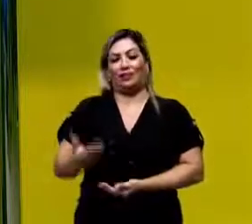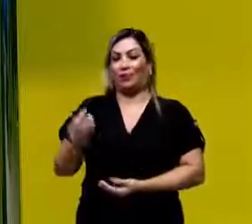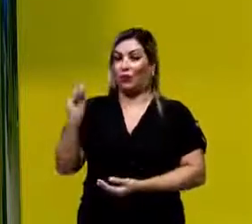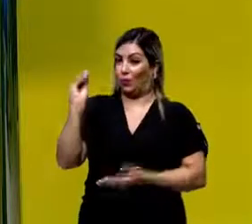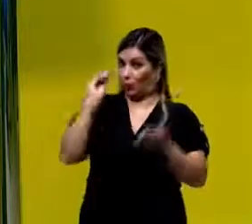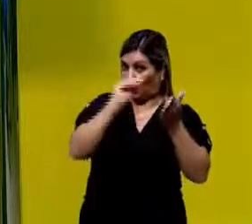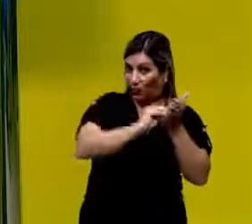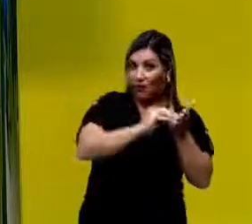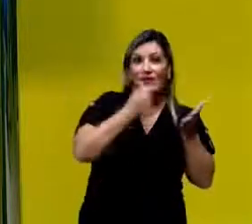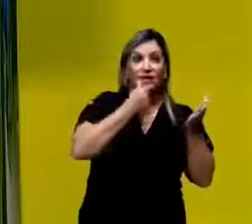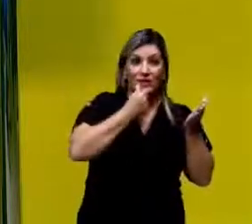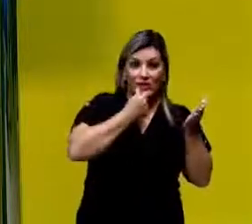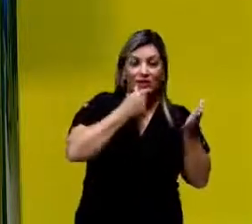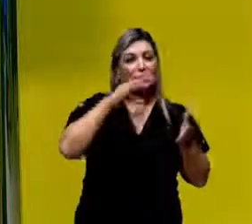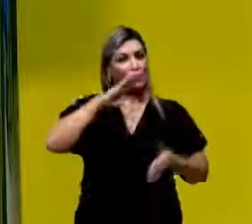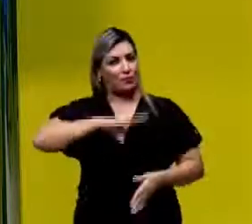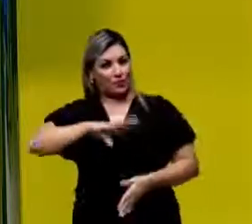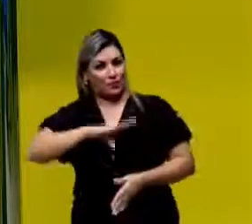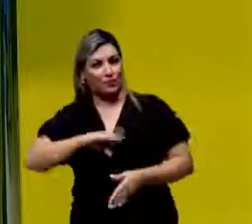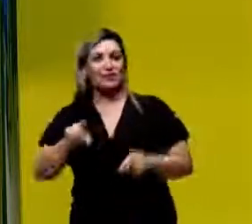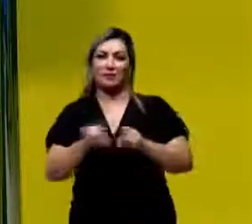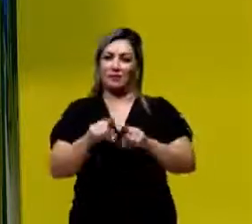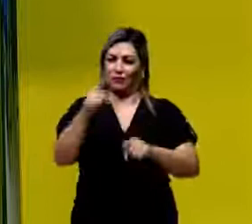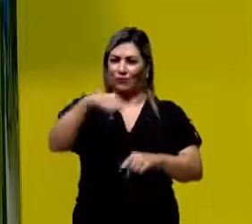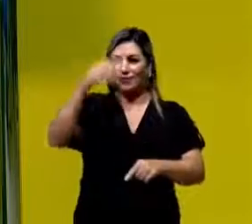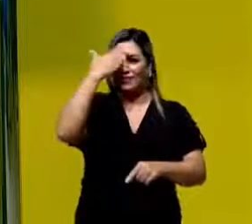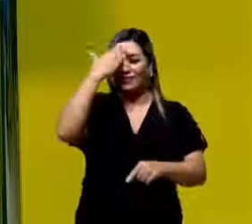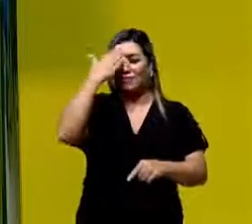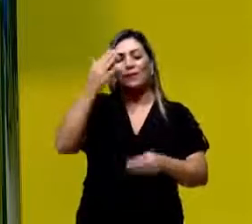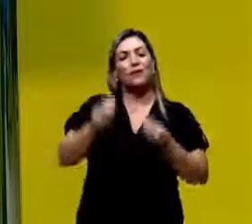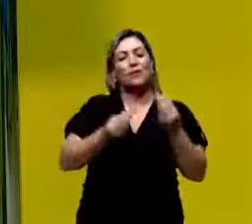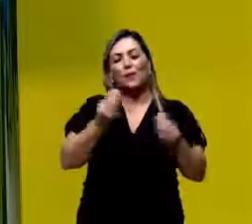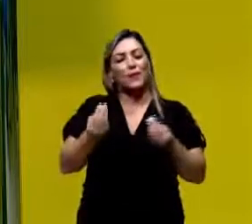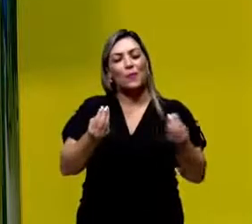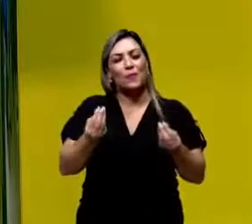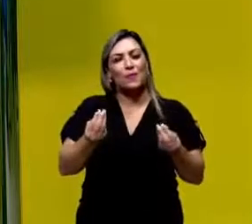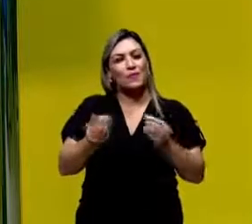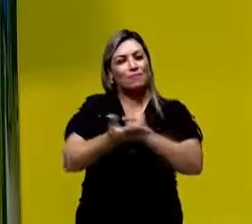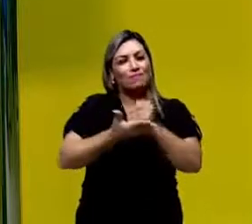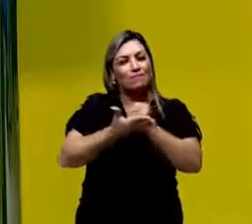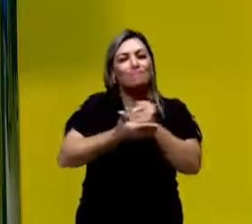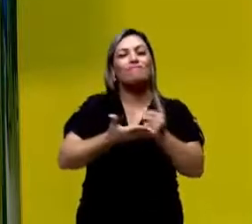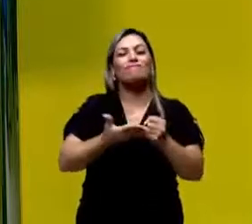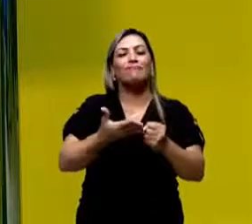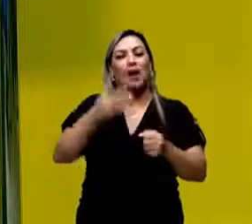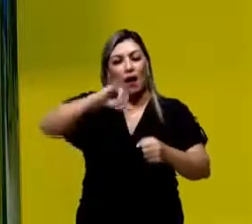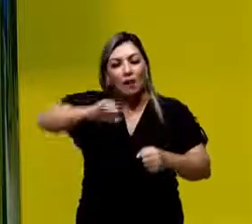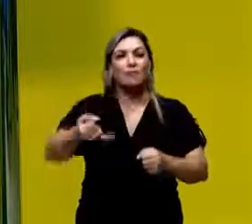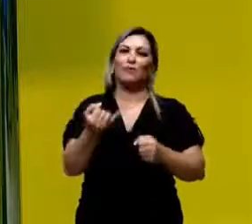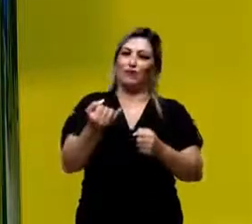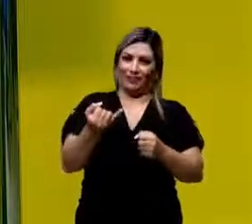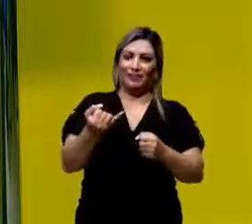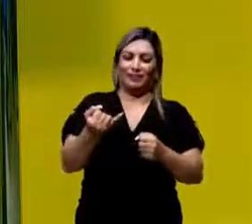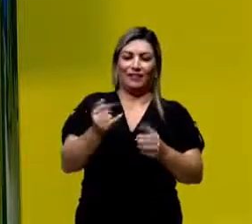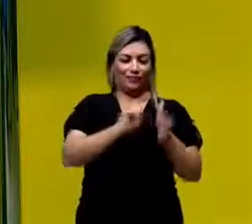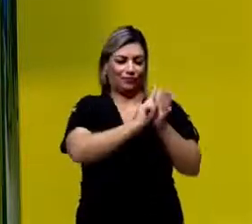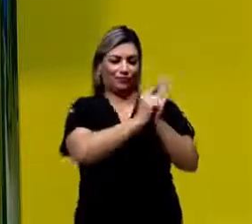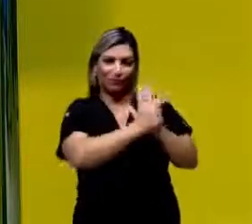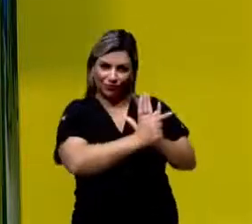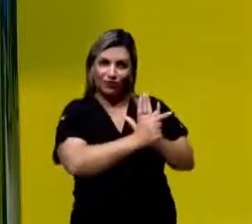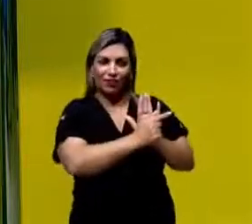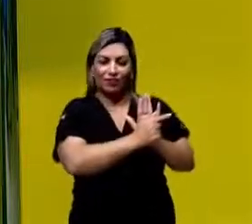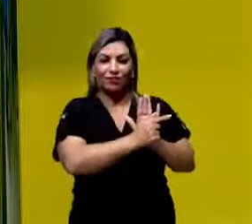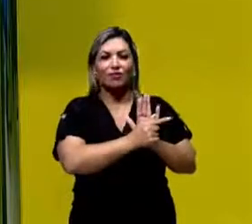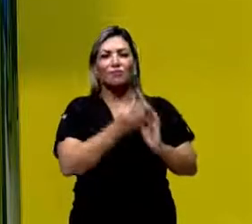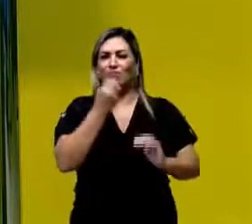coloquei aqui elas inglês em português para vocês terem essa essa base né para vocês aproveitarem já que é um gênero